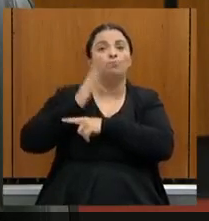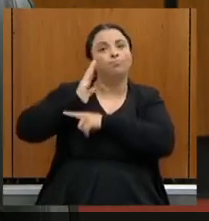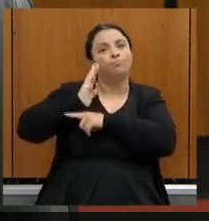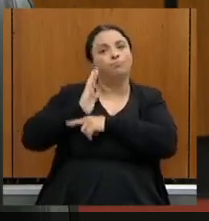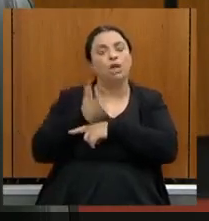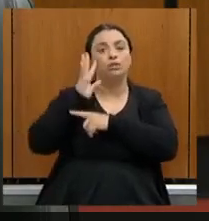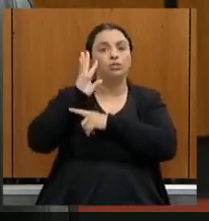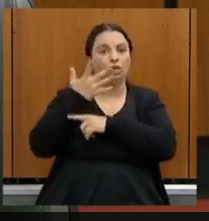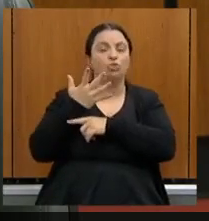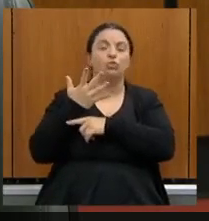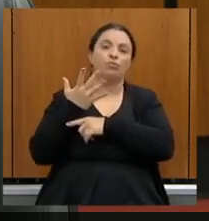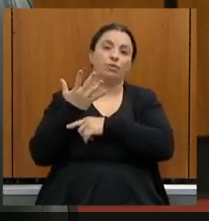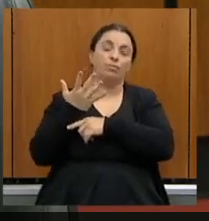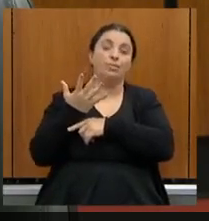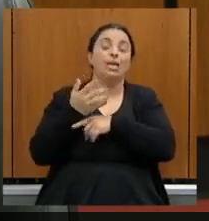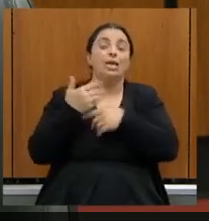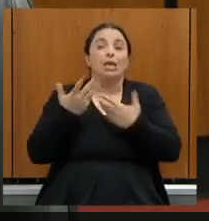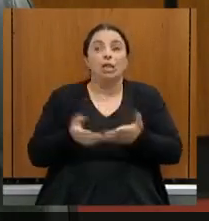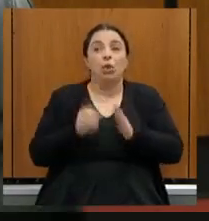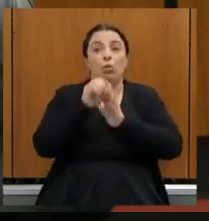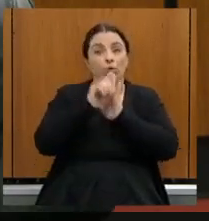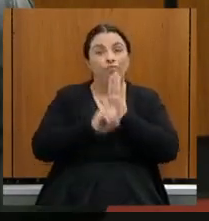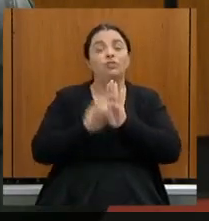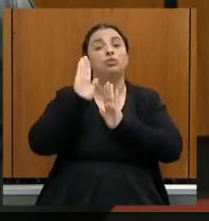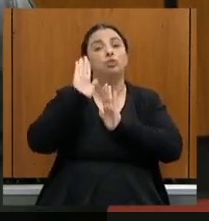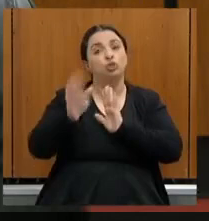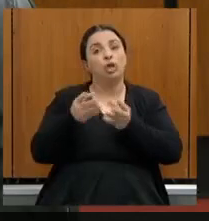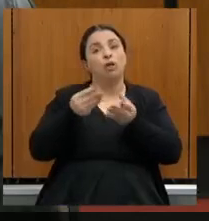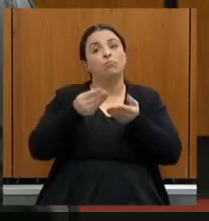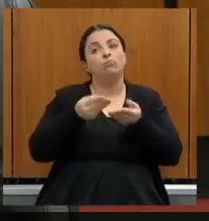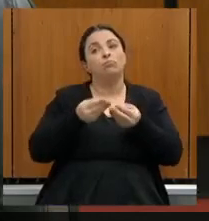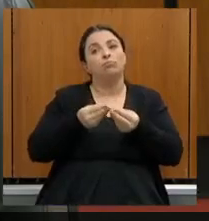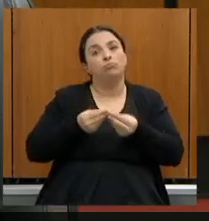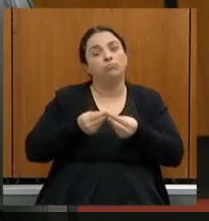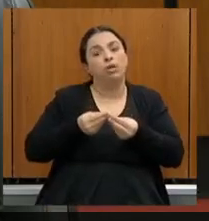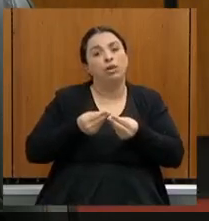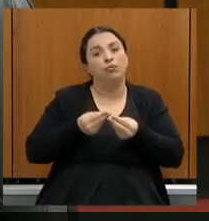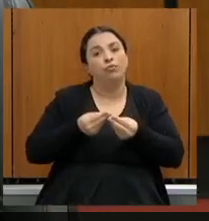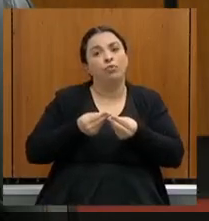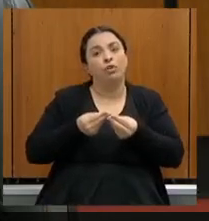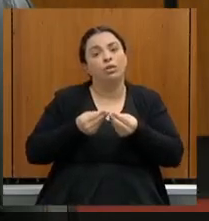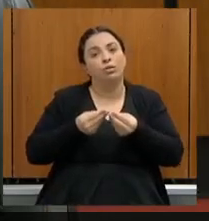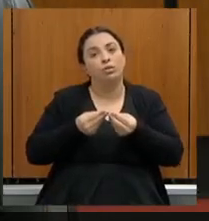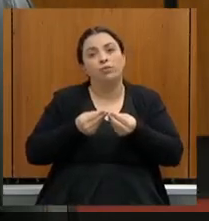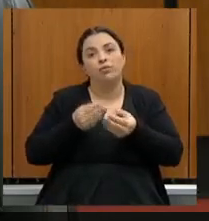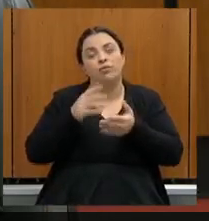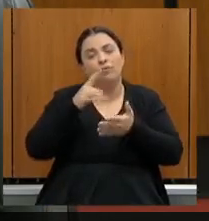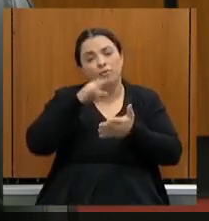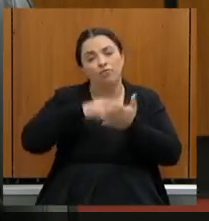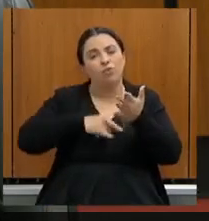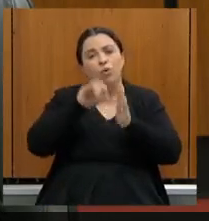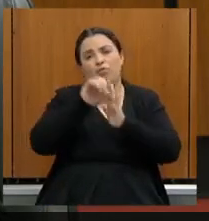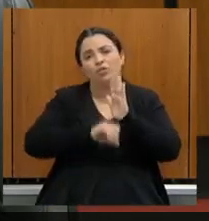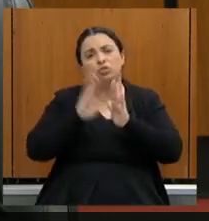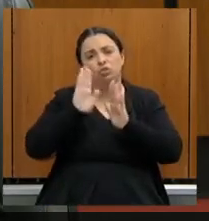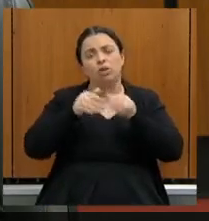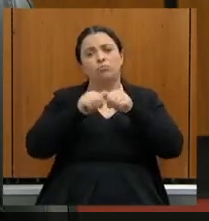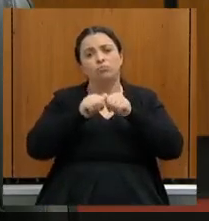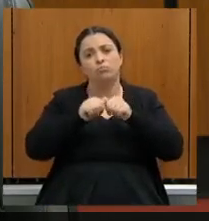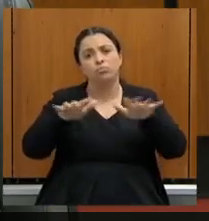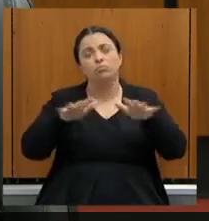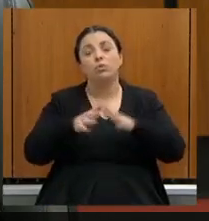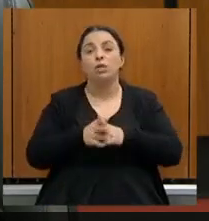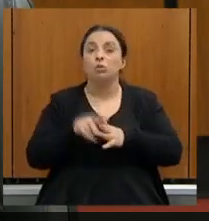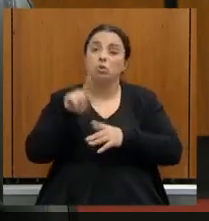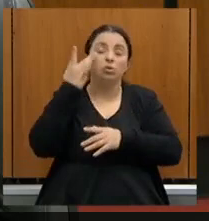também. Então, quanto ao ofício, ele já foi respondido, eu não sei se a senhora já tem a cópia, mas eu posso